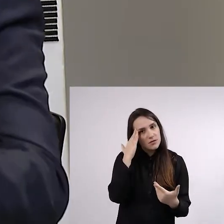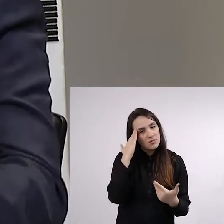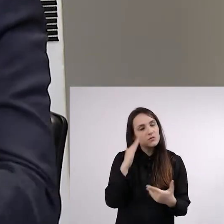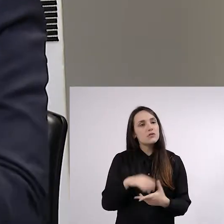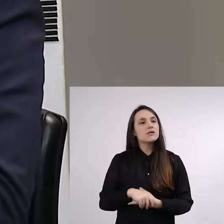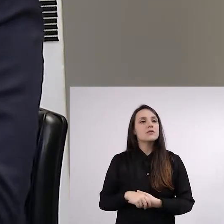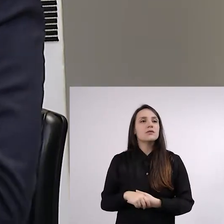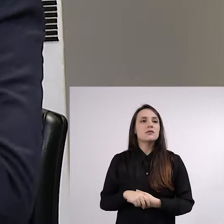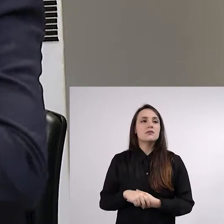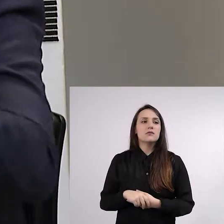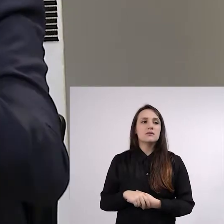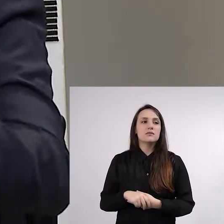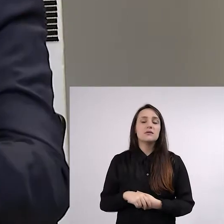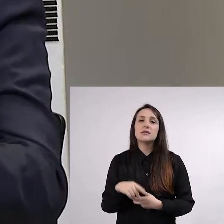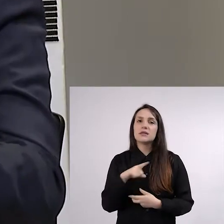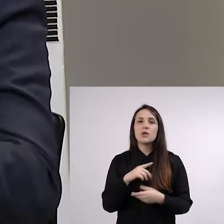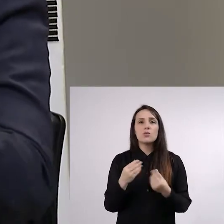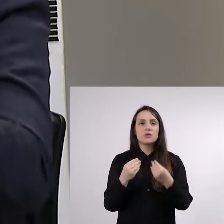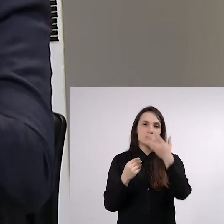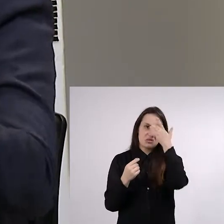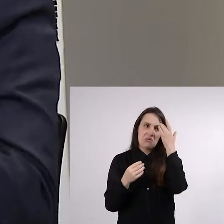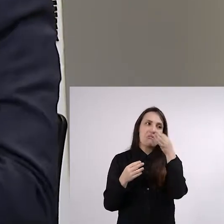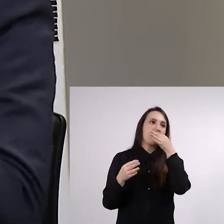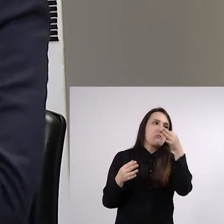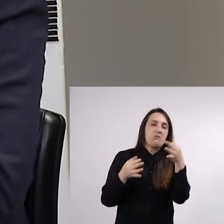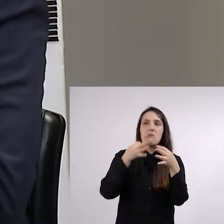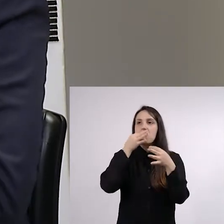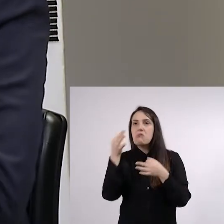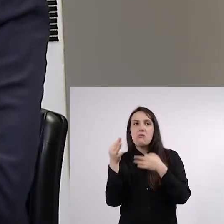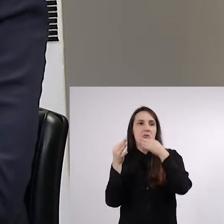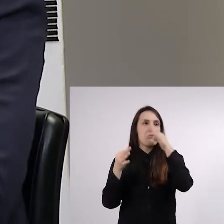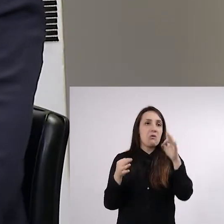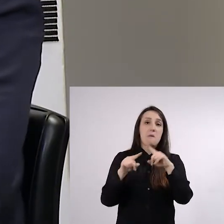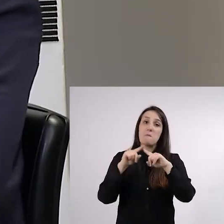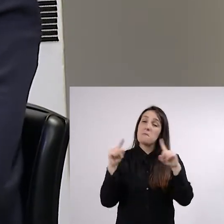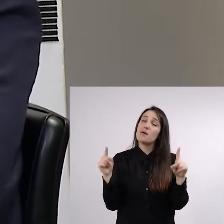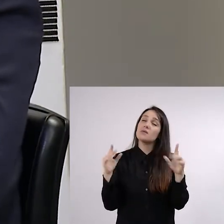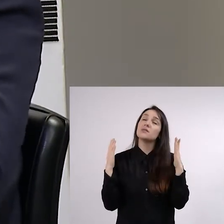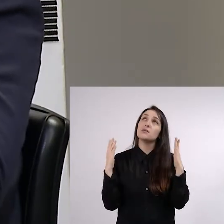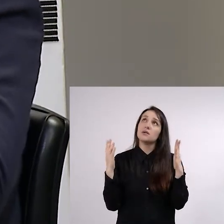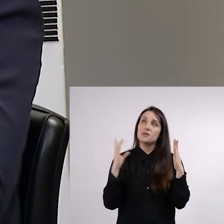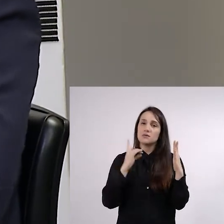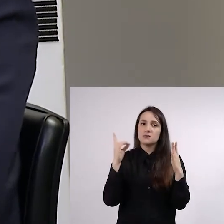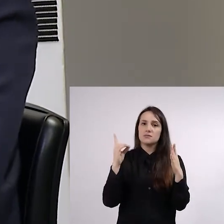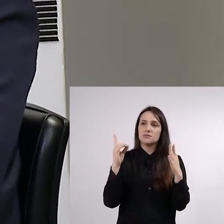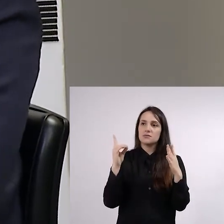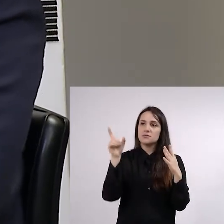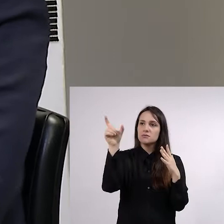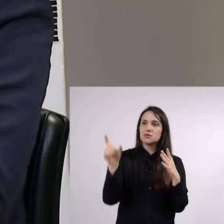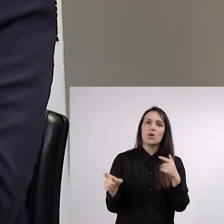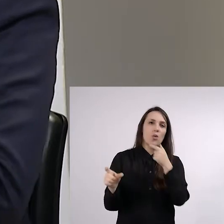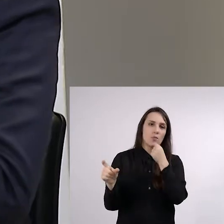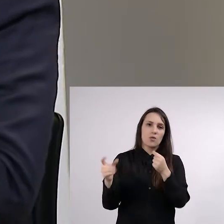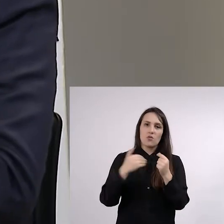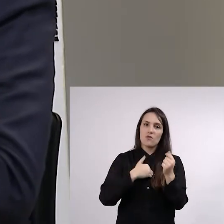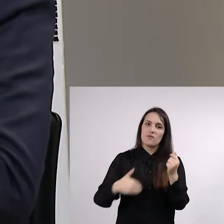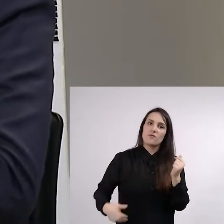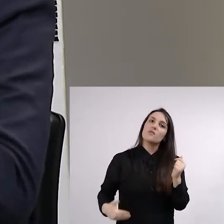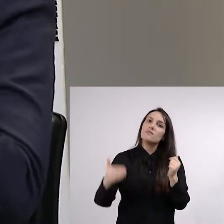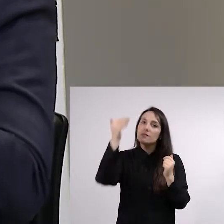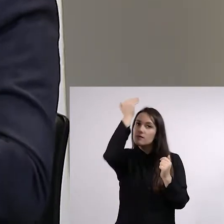chegamos a falar em algumas reuniões, muitos palpiteiros. Graças a Deus, o governador Reinaldo, desde o começo dessa